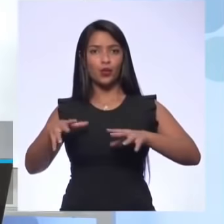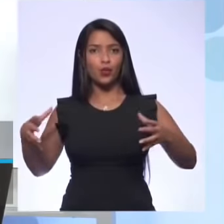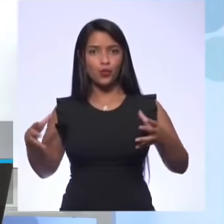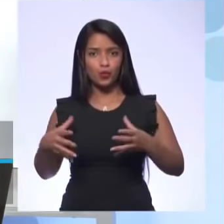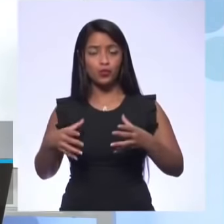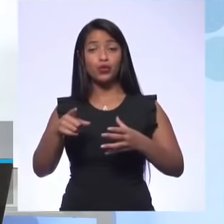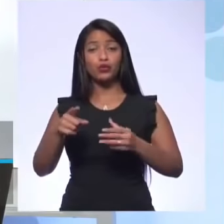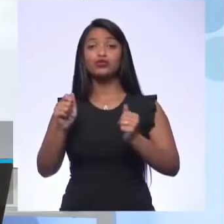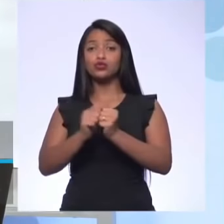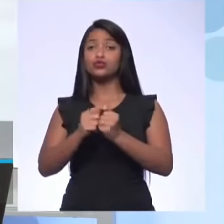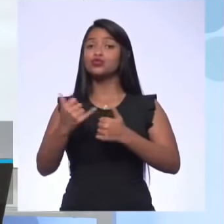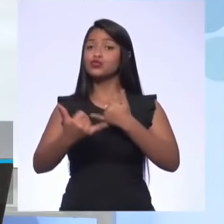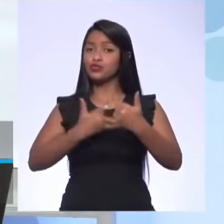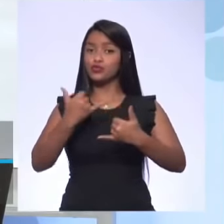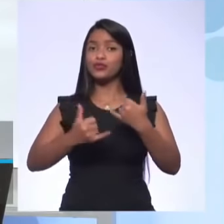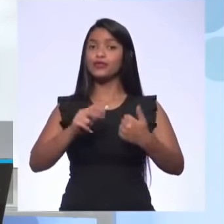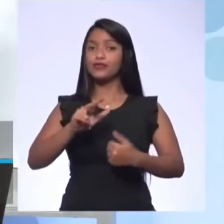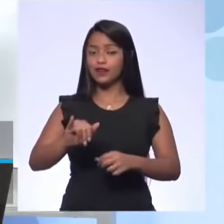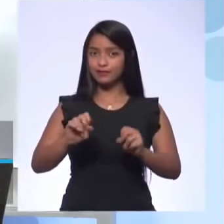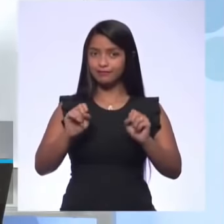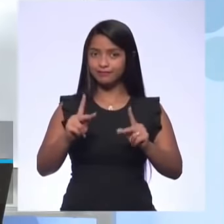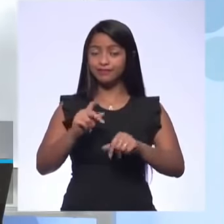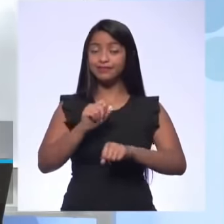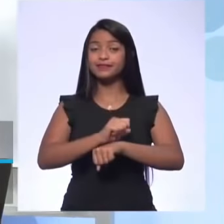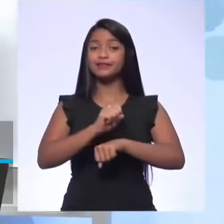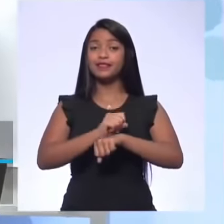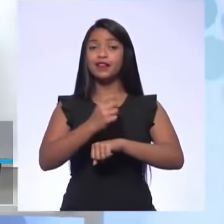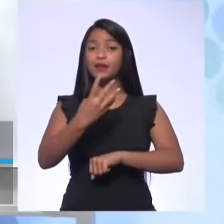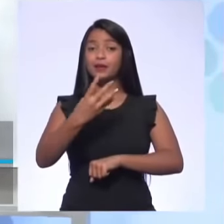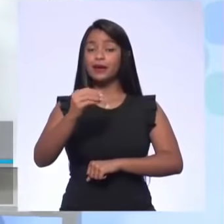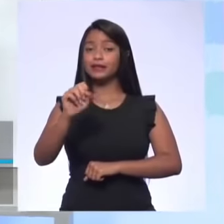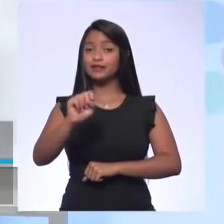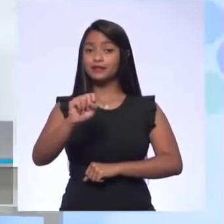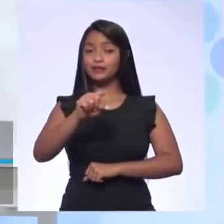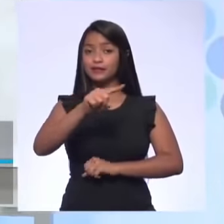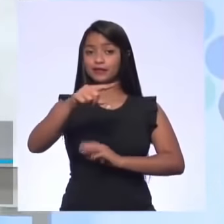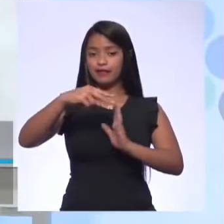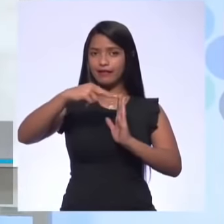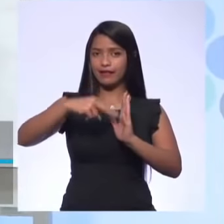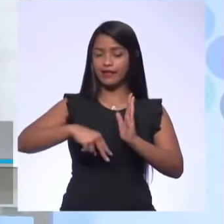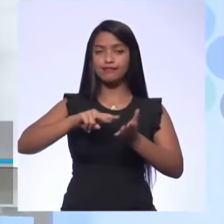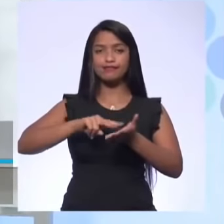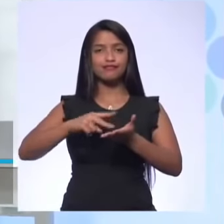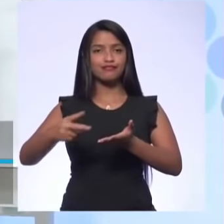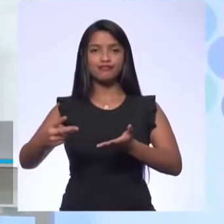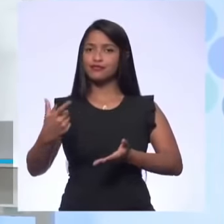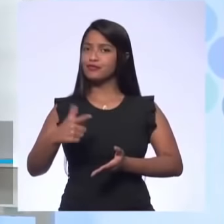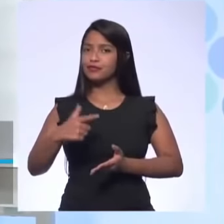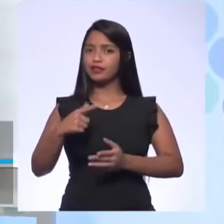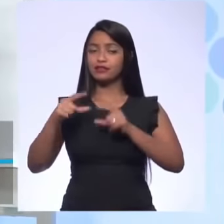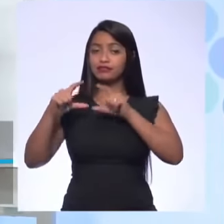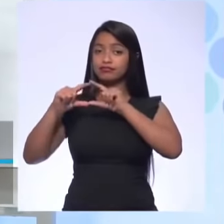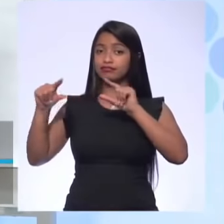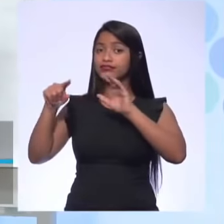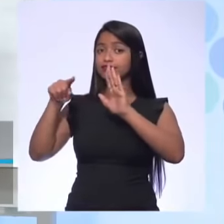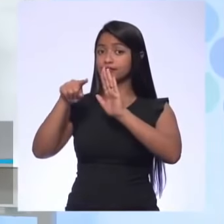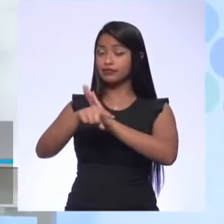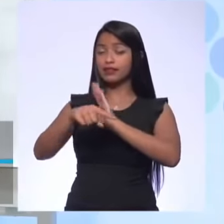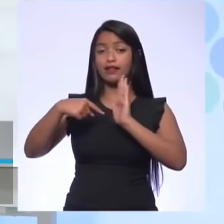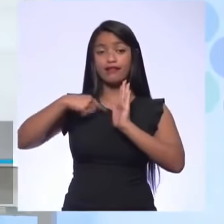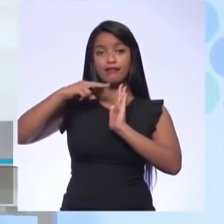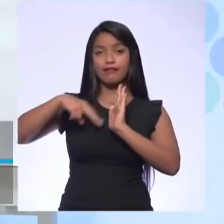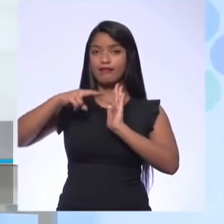jogar também. Vocês terão aí 40 segundos para ler, não vai ter tradução, para ler a questão, eu vou ler só,